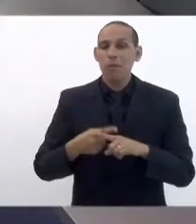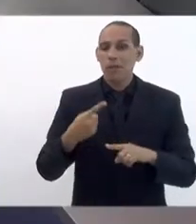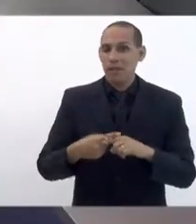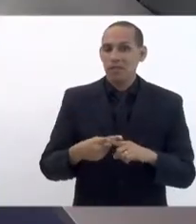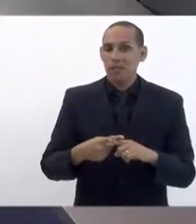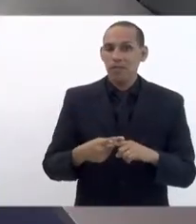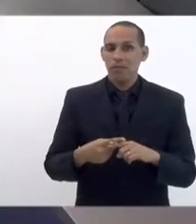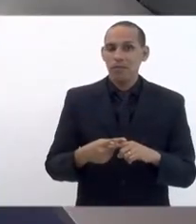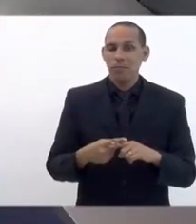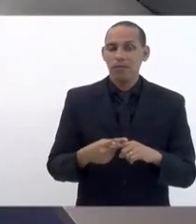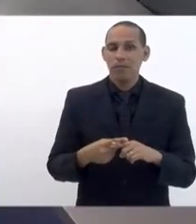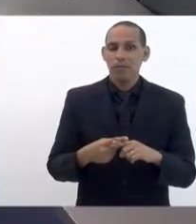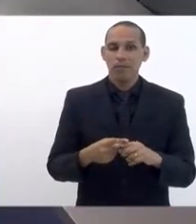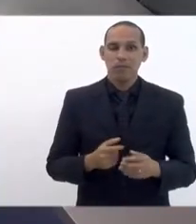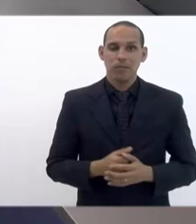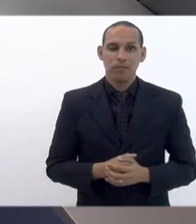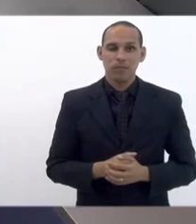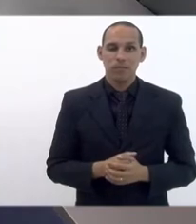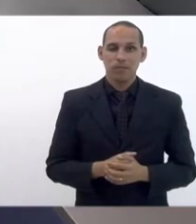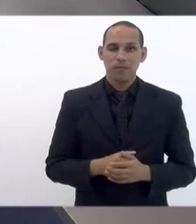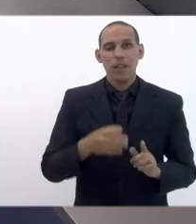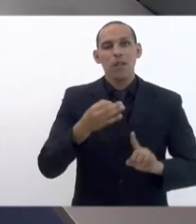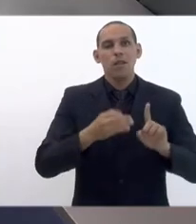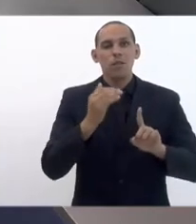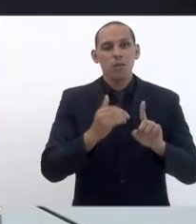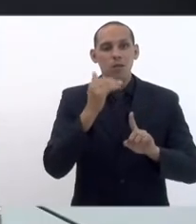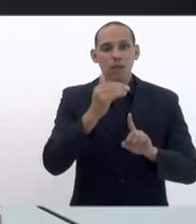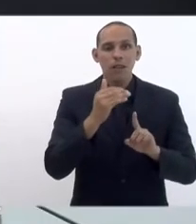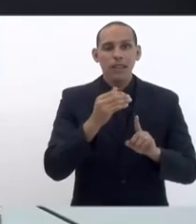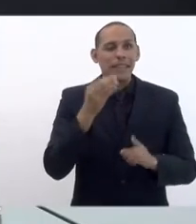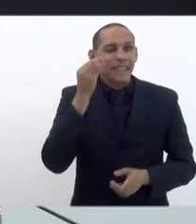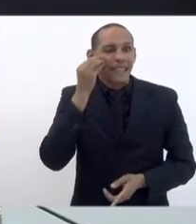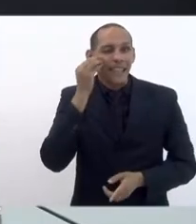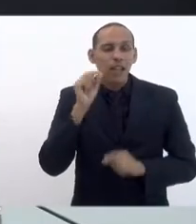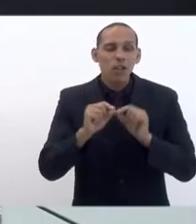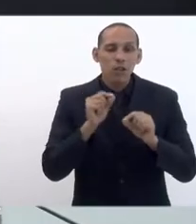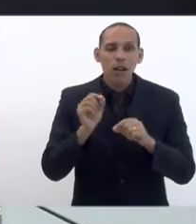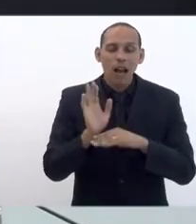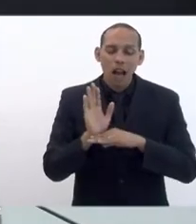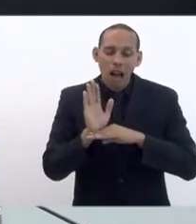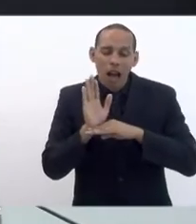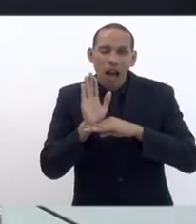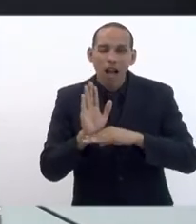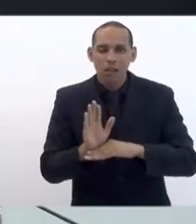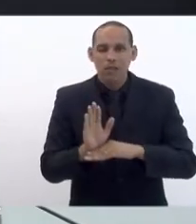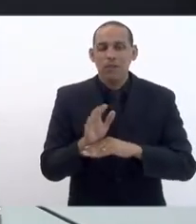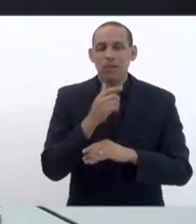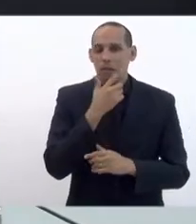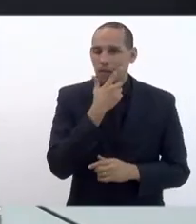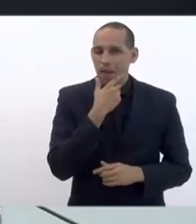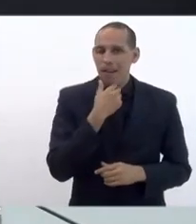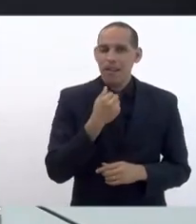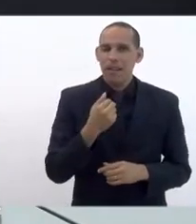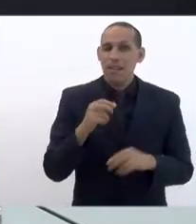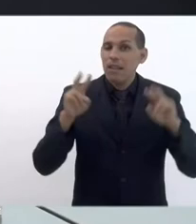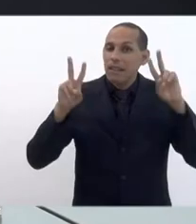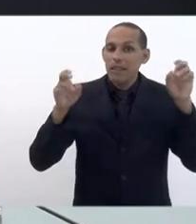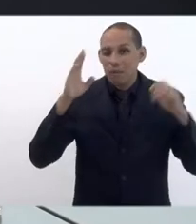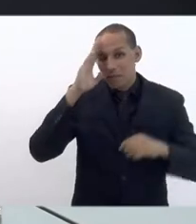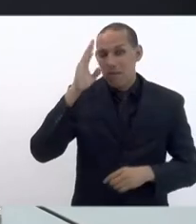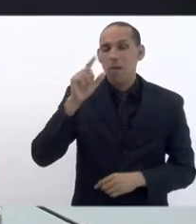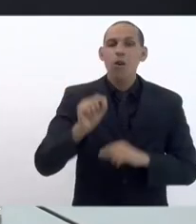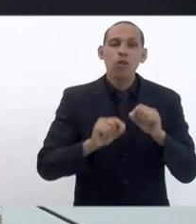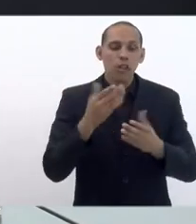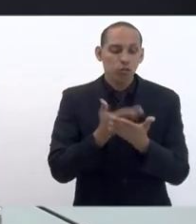ele exatamente, o desembargador Cláudio Brandão tentou dar um contorno de que uma das questões centrais é ter o estudo